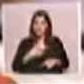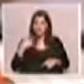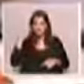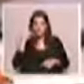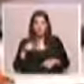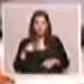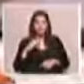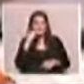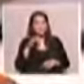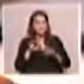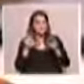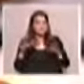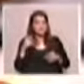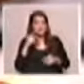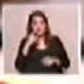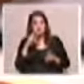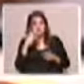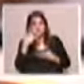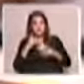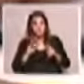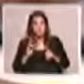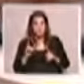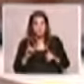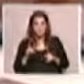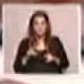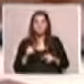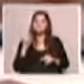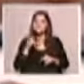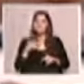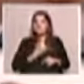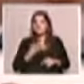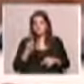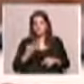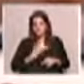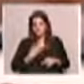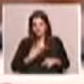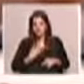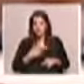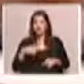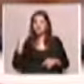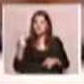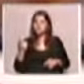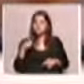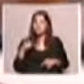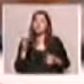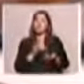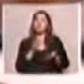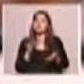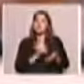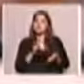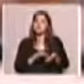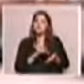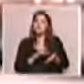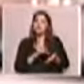exatamente o mesmo filme. Espero não estar a fazer um erro. Não é? Sim, este é o DVD. Exatamente, e este? Este é o livro